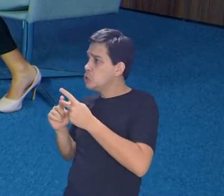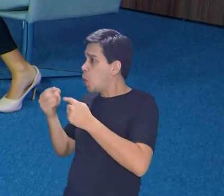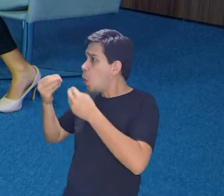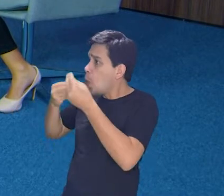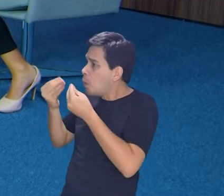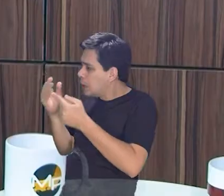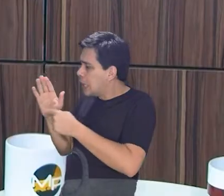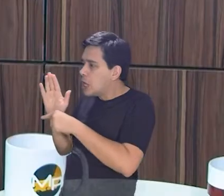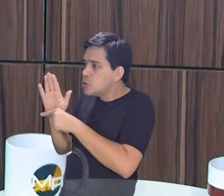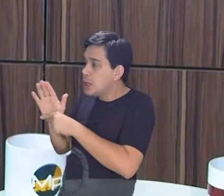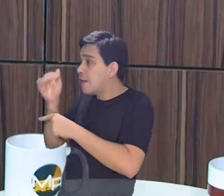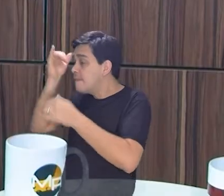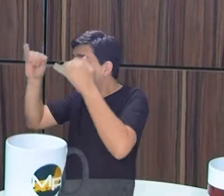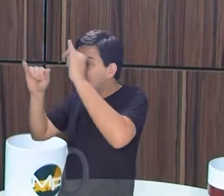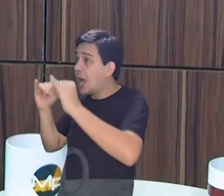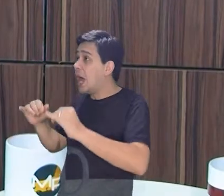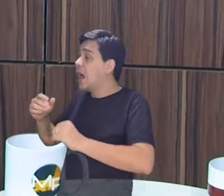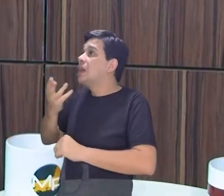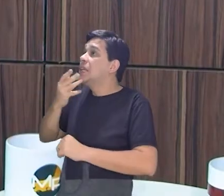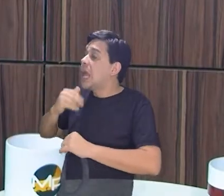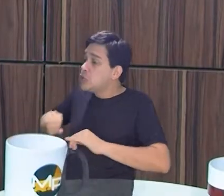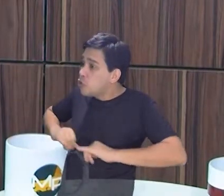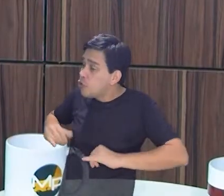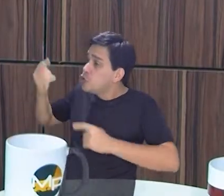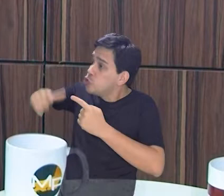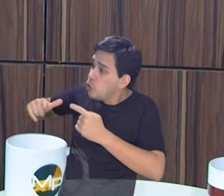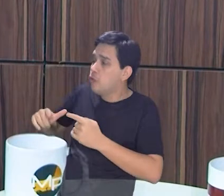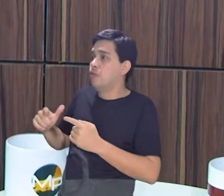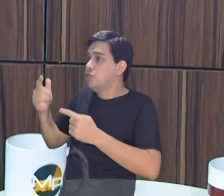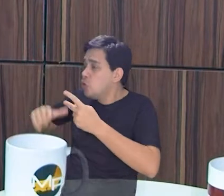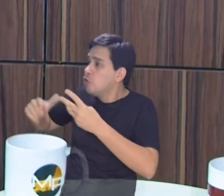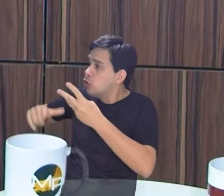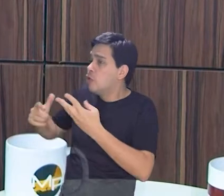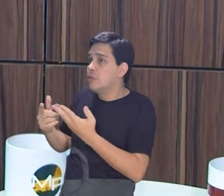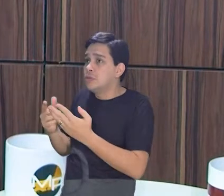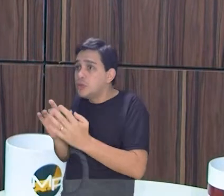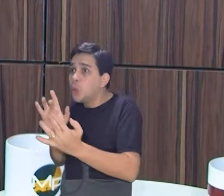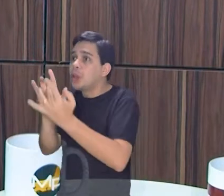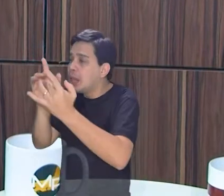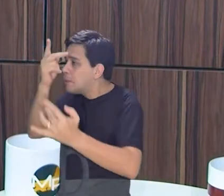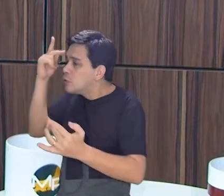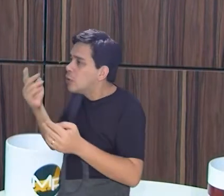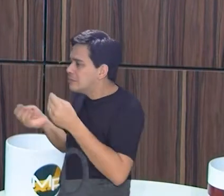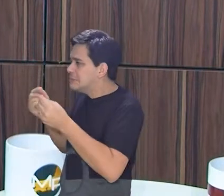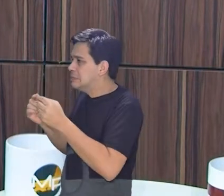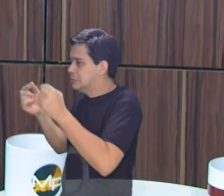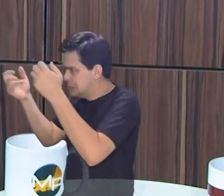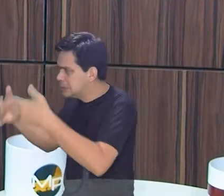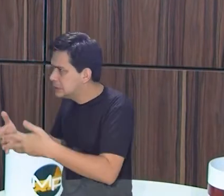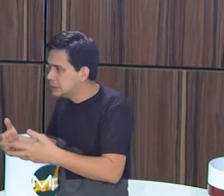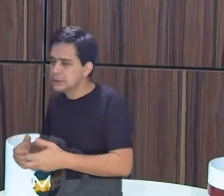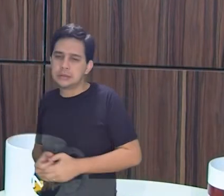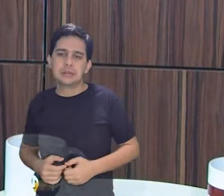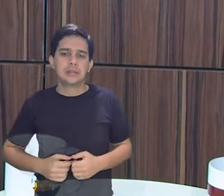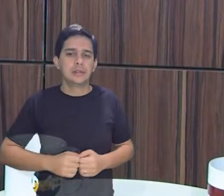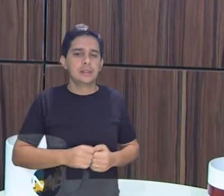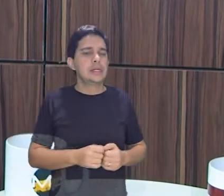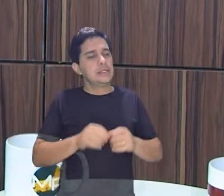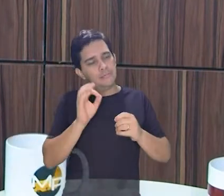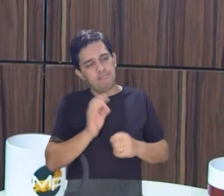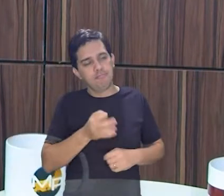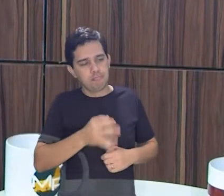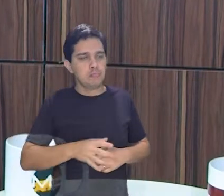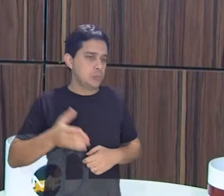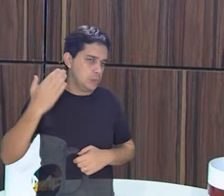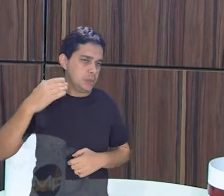e adolescentes? Foi um instrumento muito importante, né? Uma ação cautelar já existia na legislação